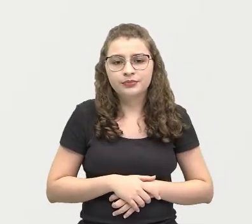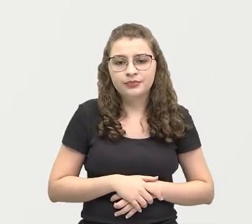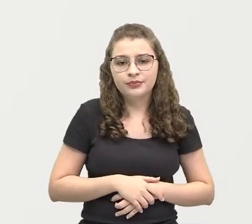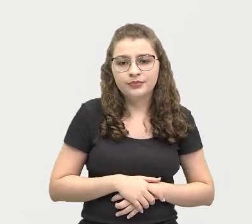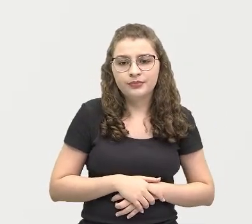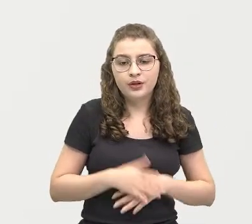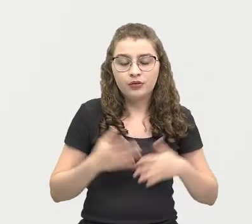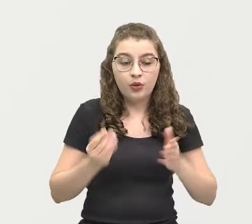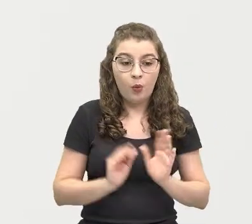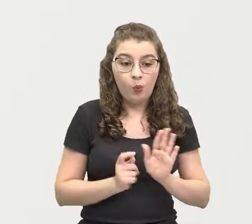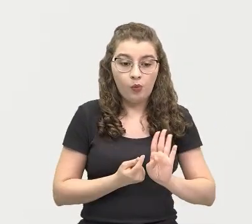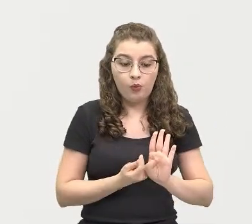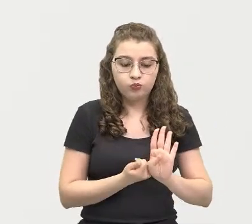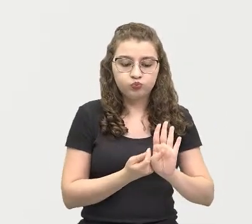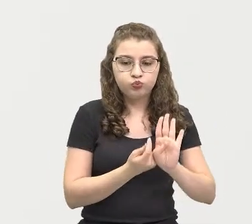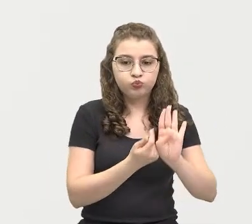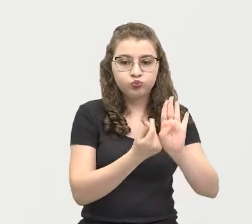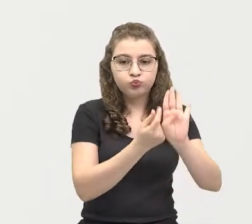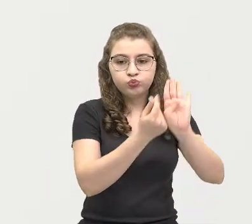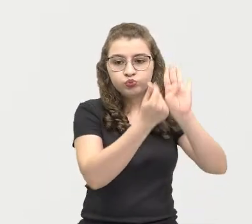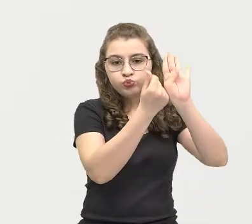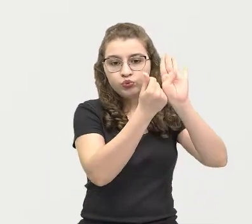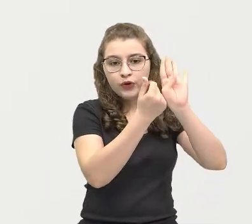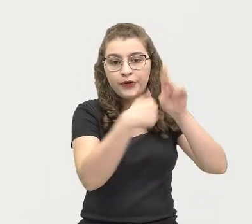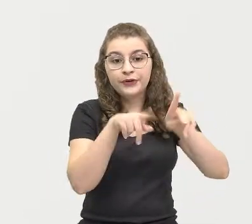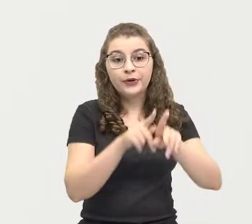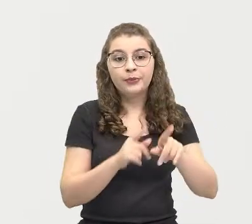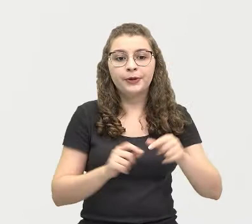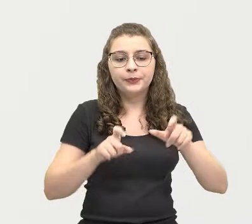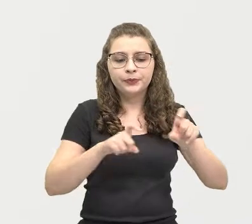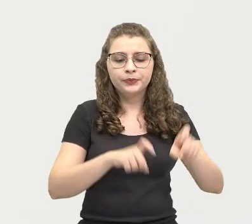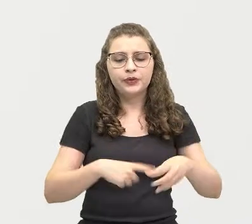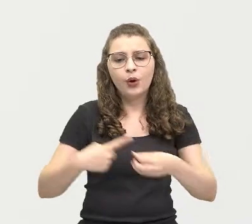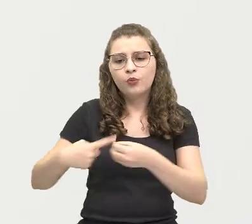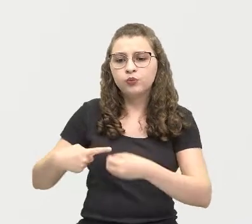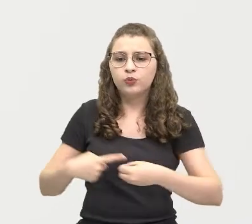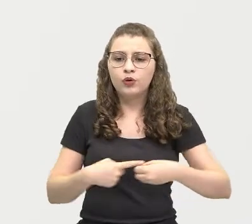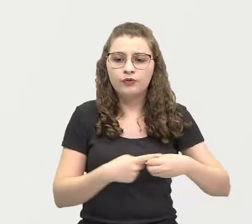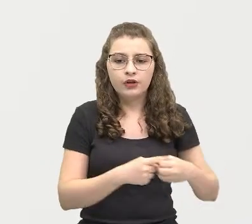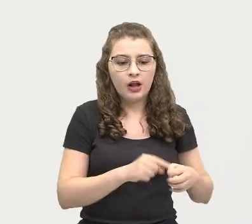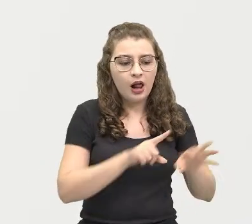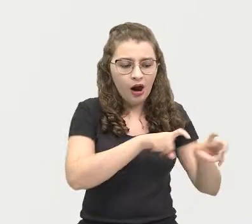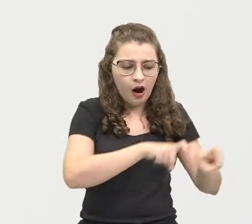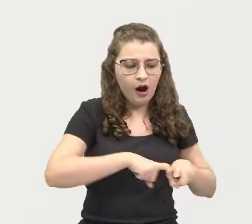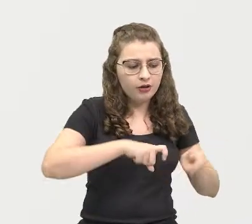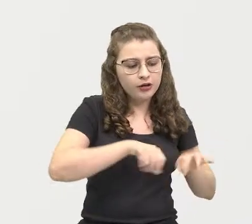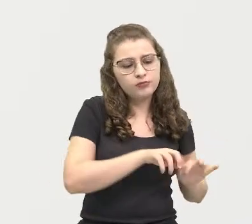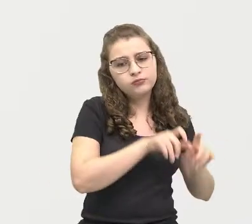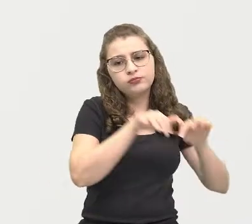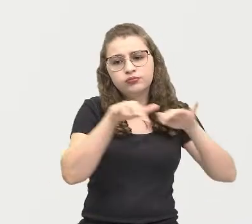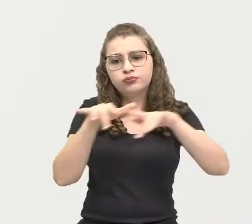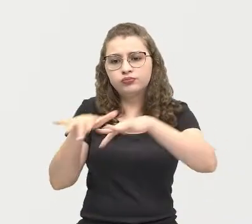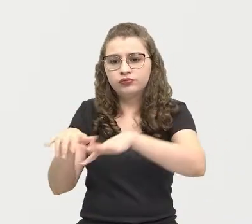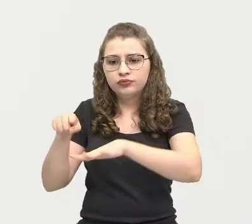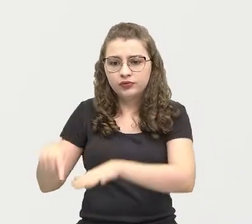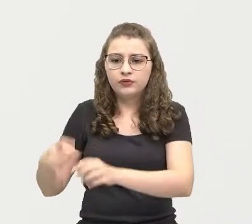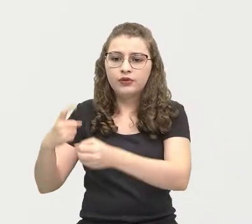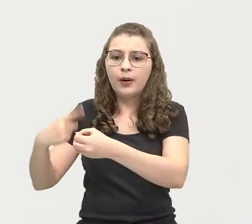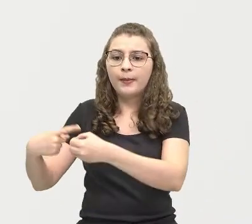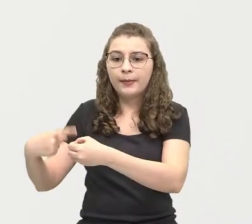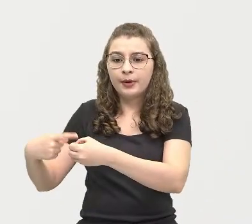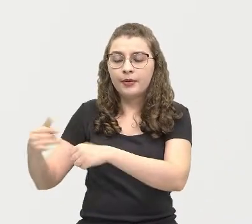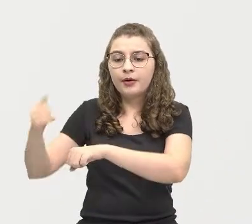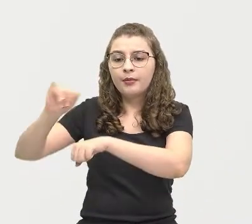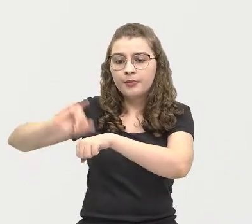essa elite começa a ascender. Há também uma urbanização, ou seja, as pessoas começam a mudar do interior para a cidade. Há